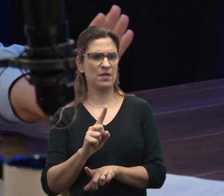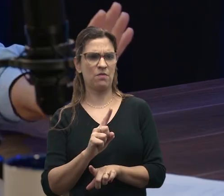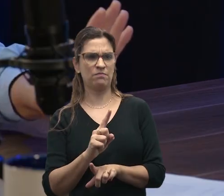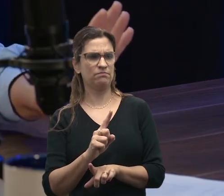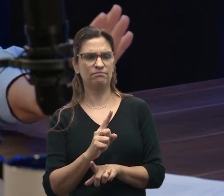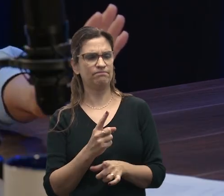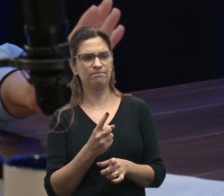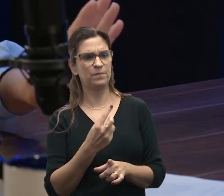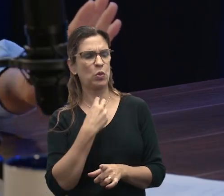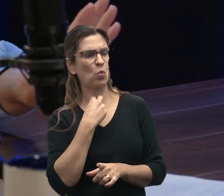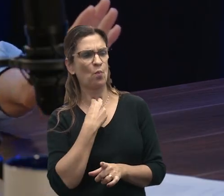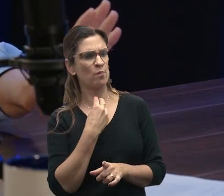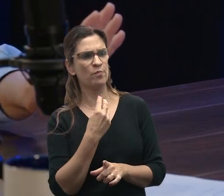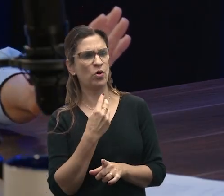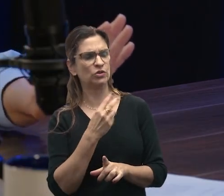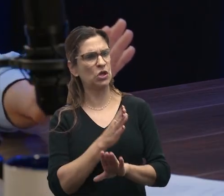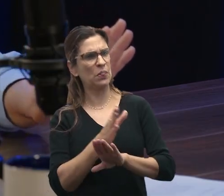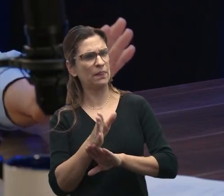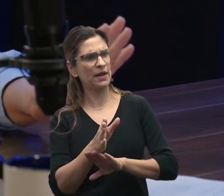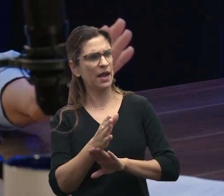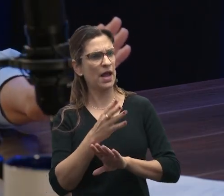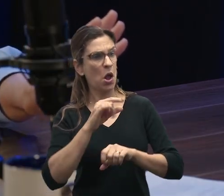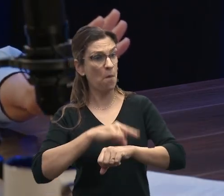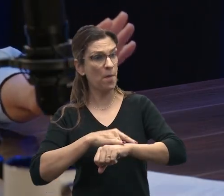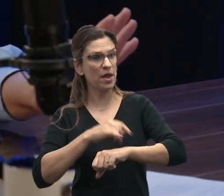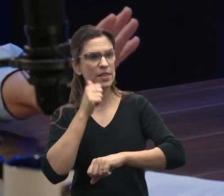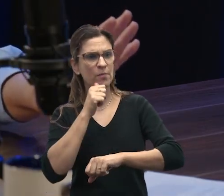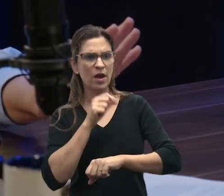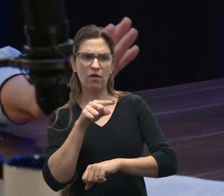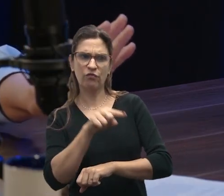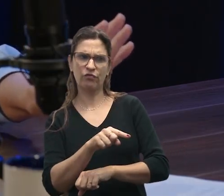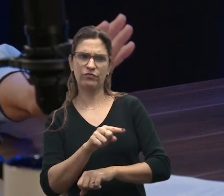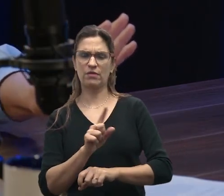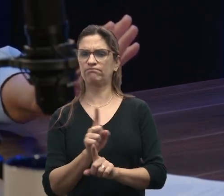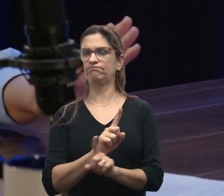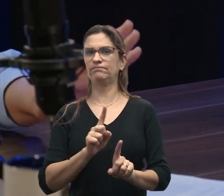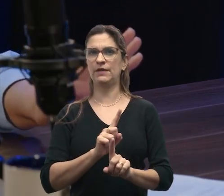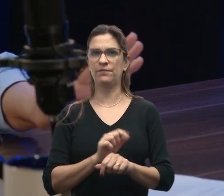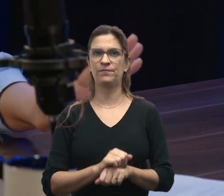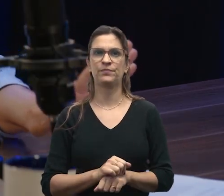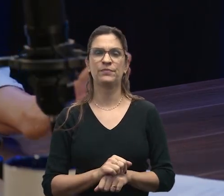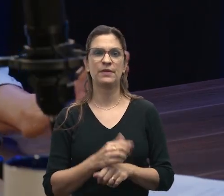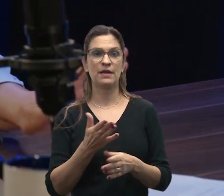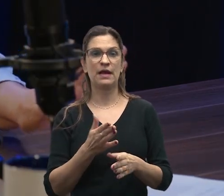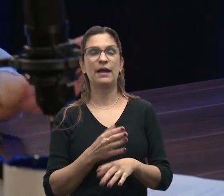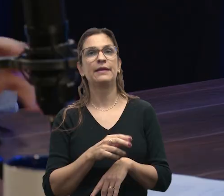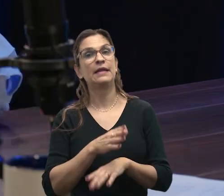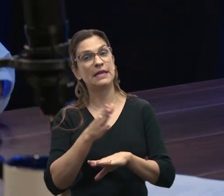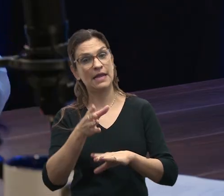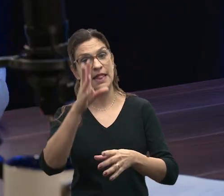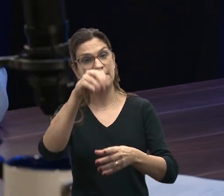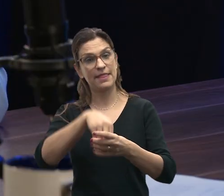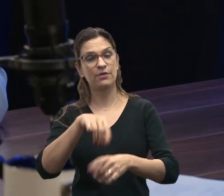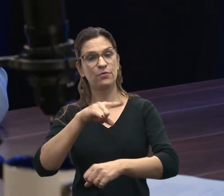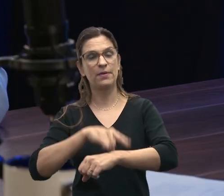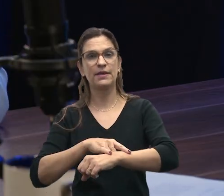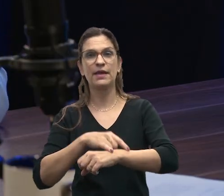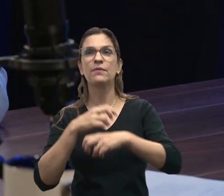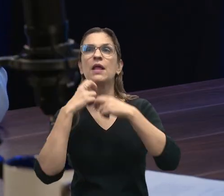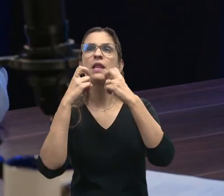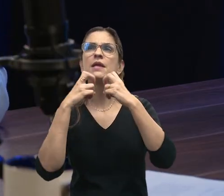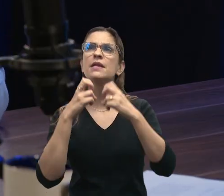pode entrar aí, eu vou primeiro olhar se tem outra mulher dentro. Olha isso, ele entra dentro do banheiro, grita, tem alguém aí, para ela